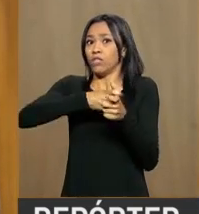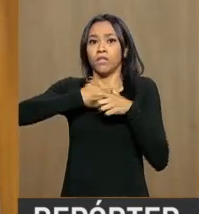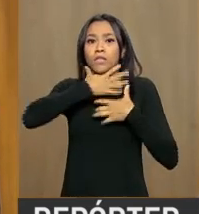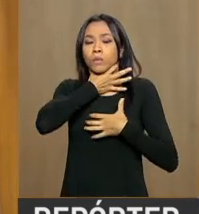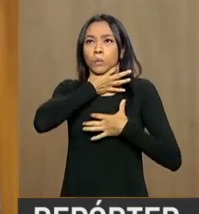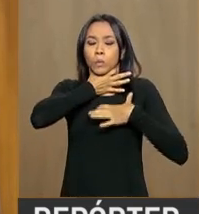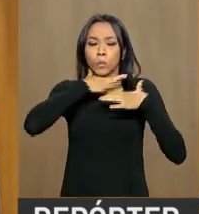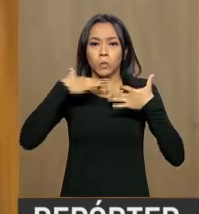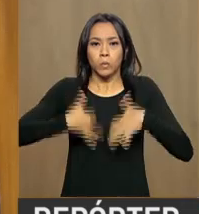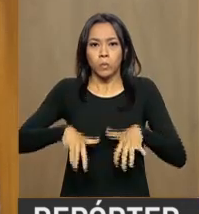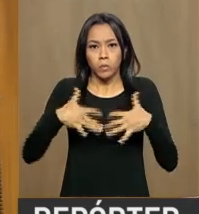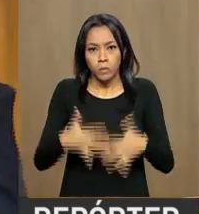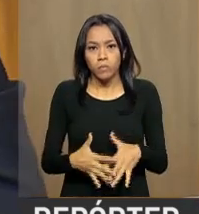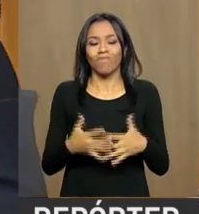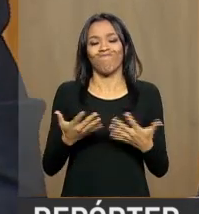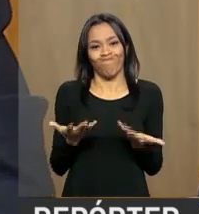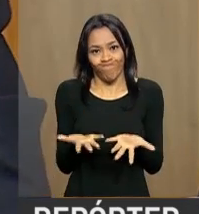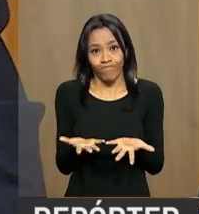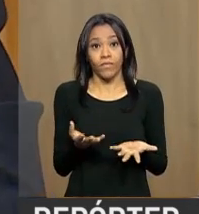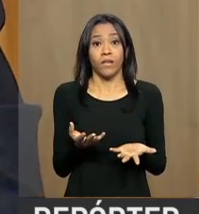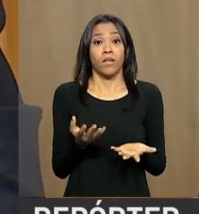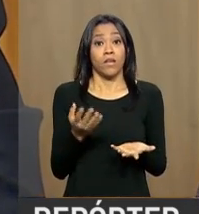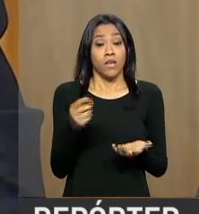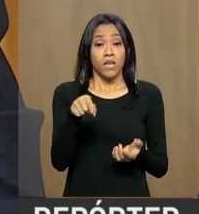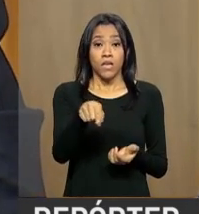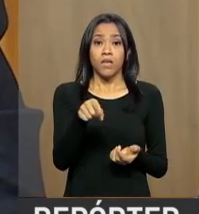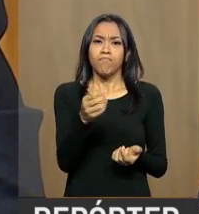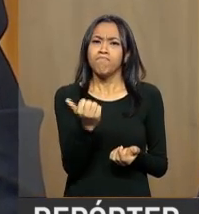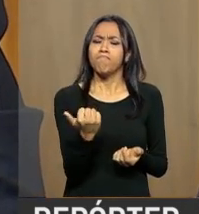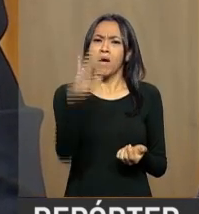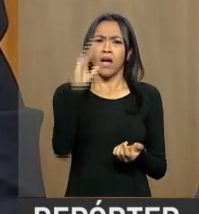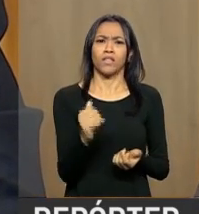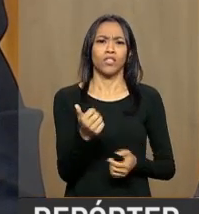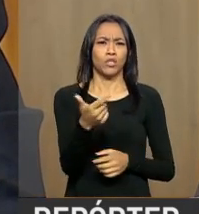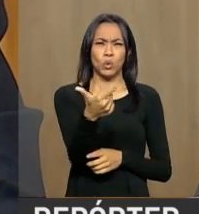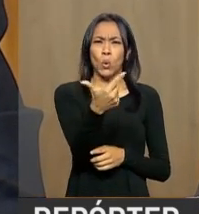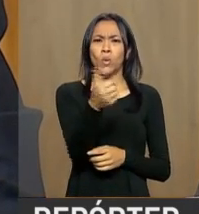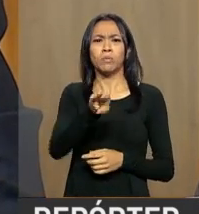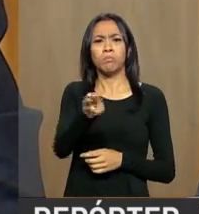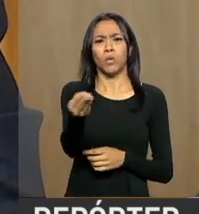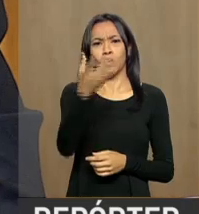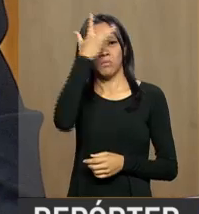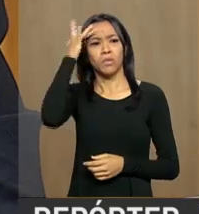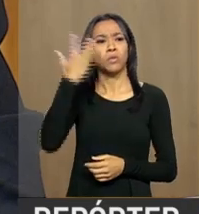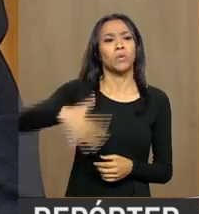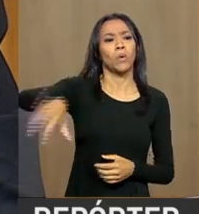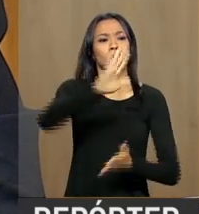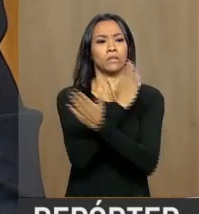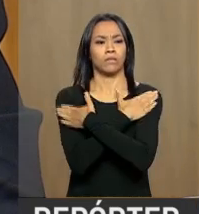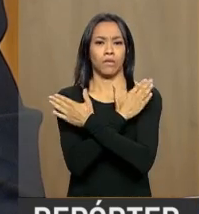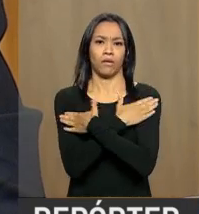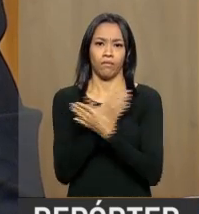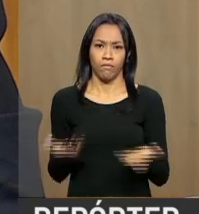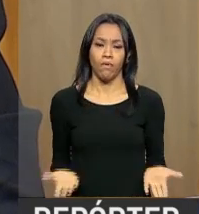e, por hora, divisa-se mais de 12 milhões de desempregados. Nós só vamos